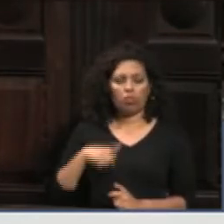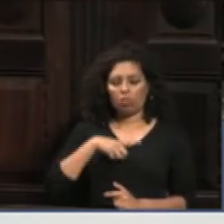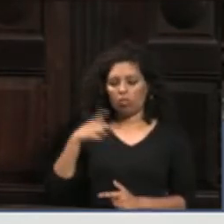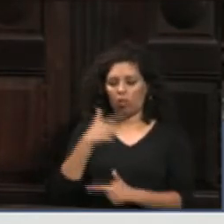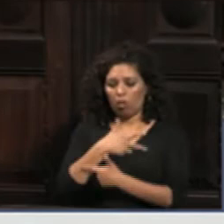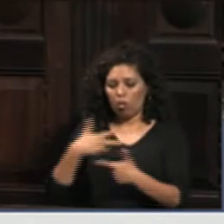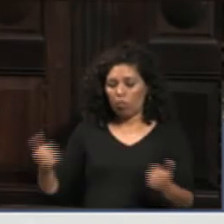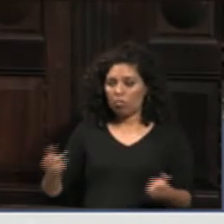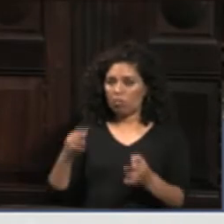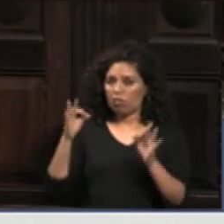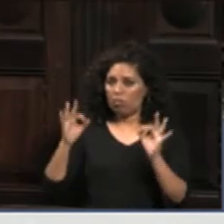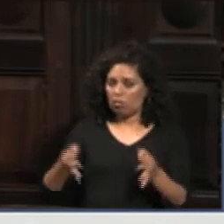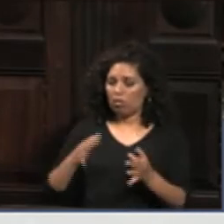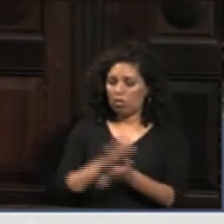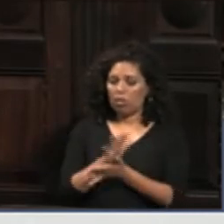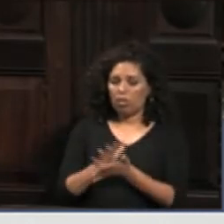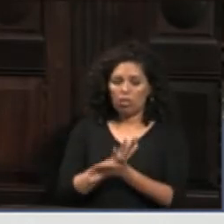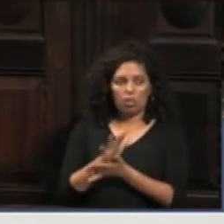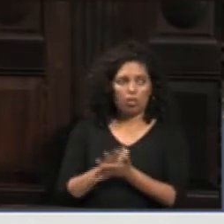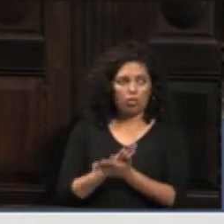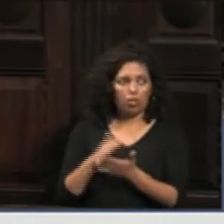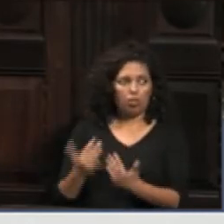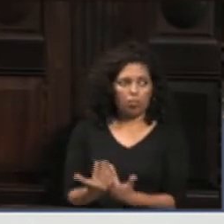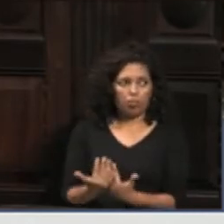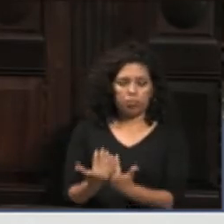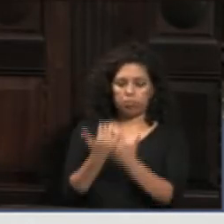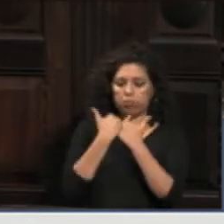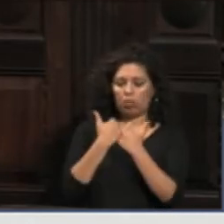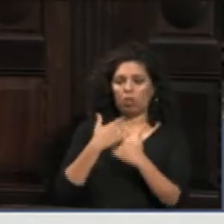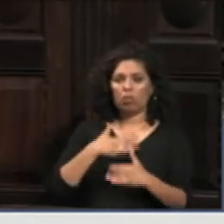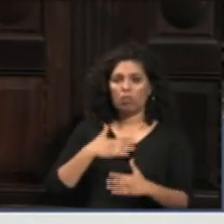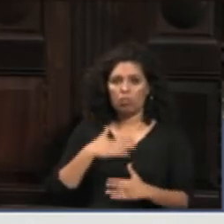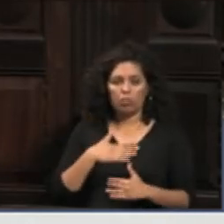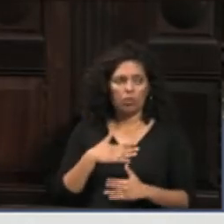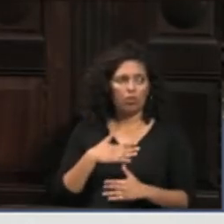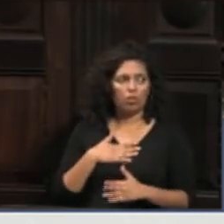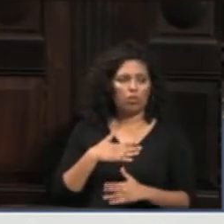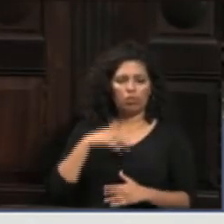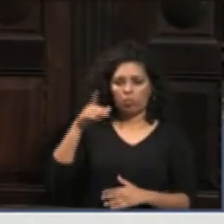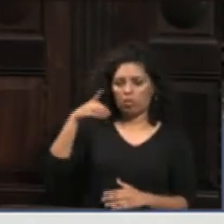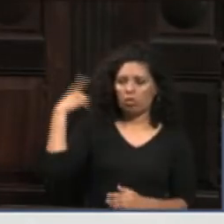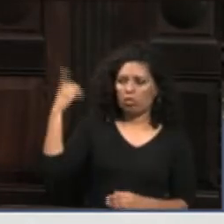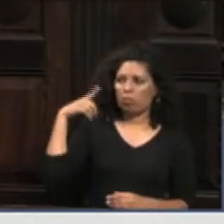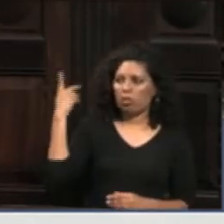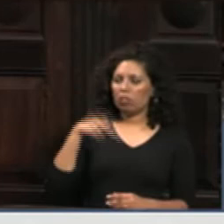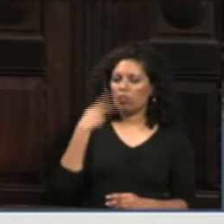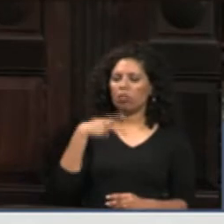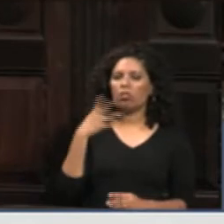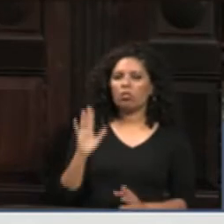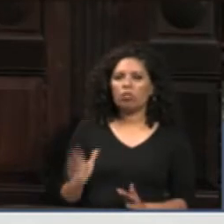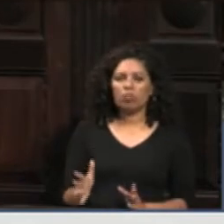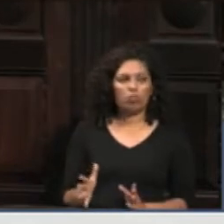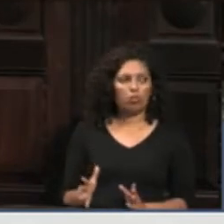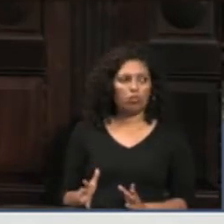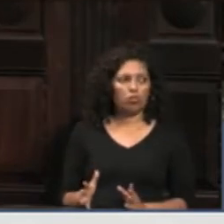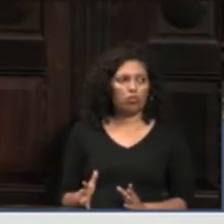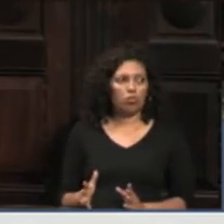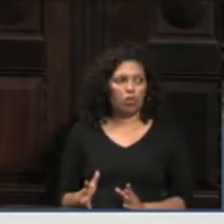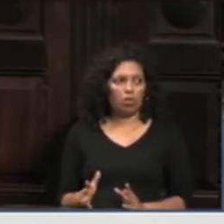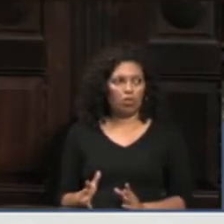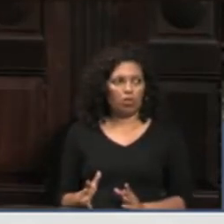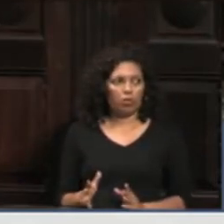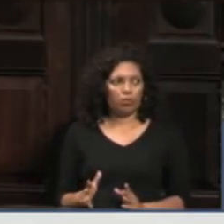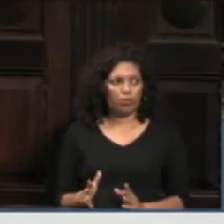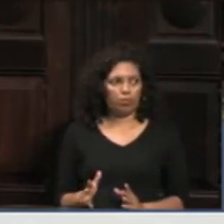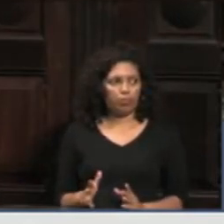injustiças, deputado Paulo Ramos. O senhor, Vossa Excelência, falou aqui do episódio da votação, que não foi para absolver os